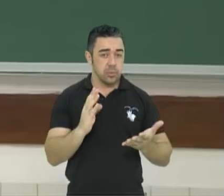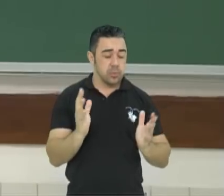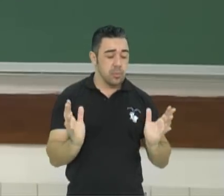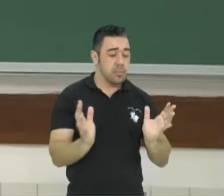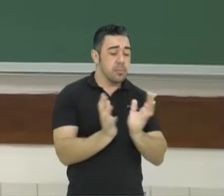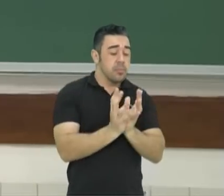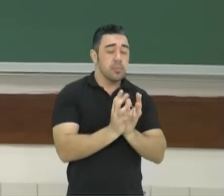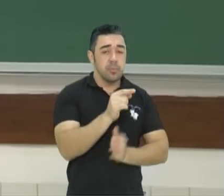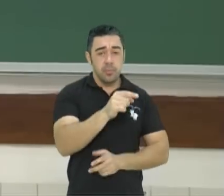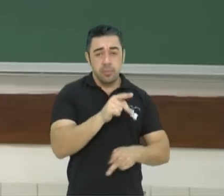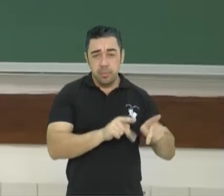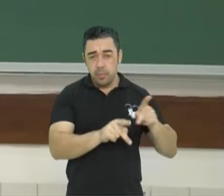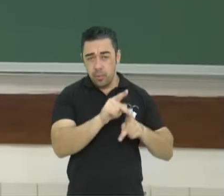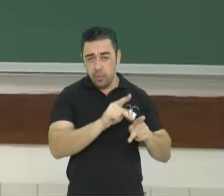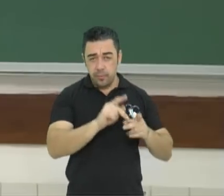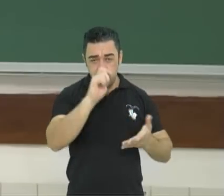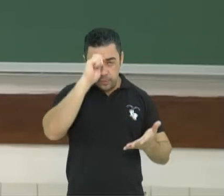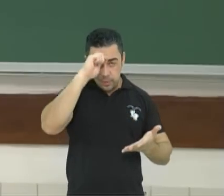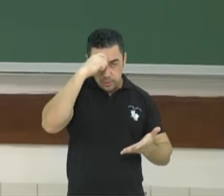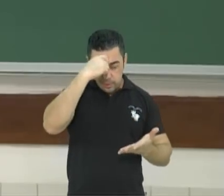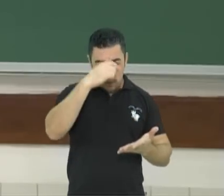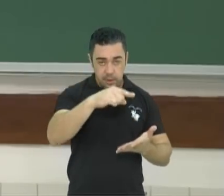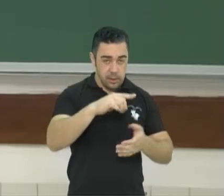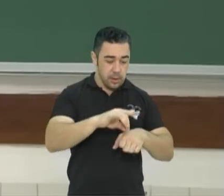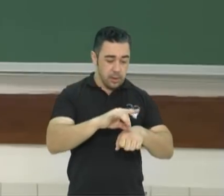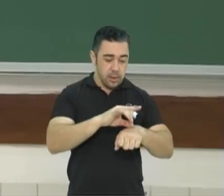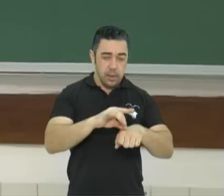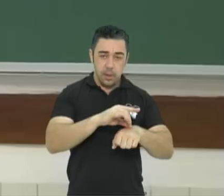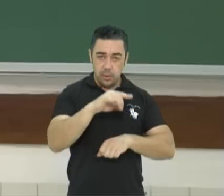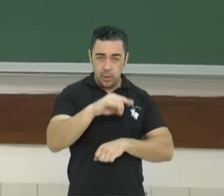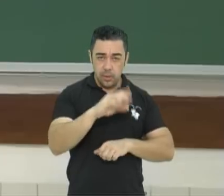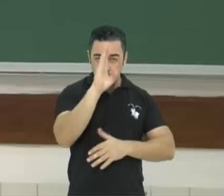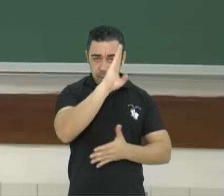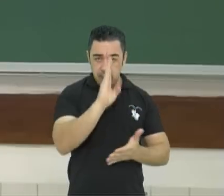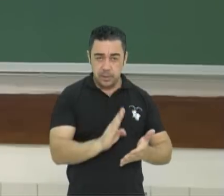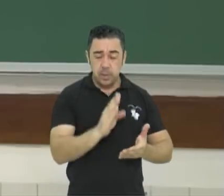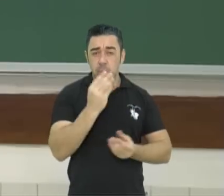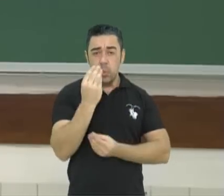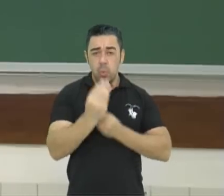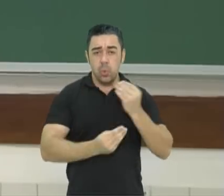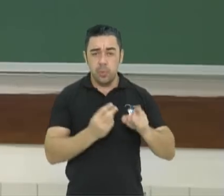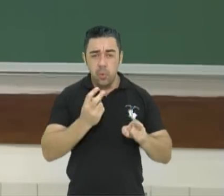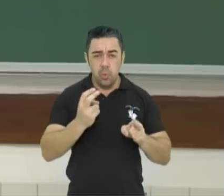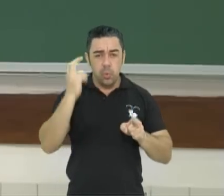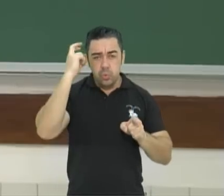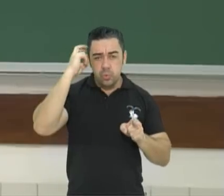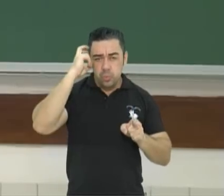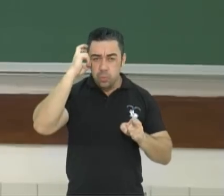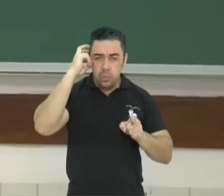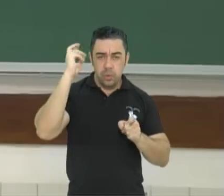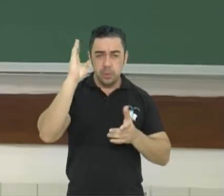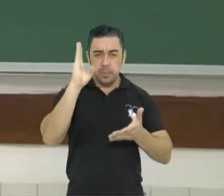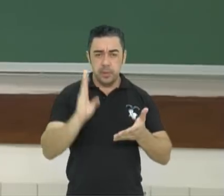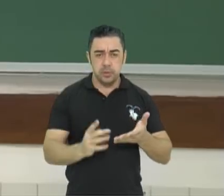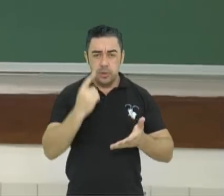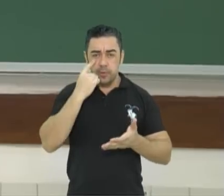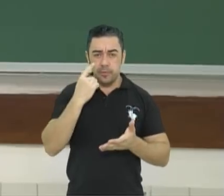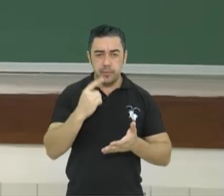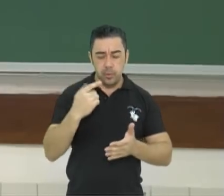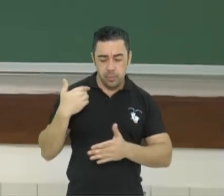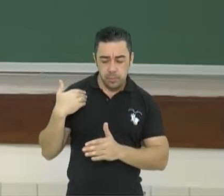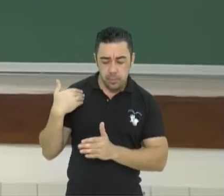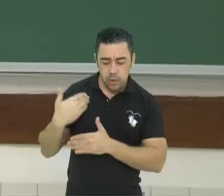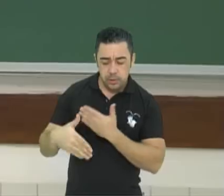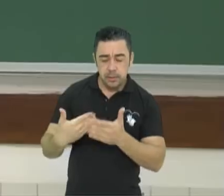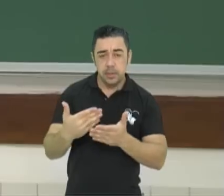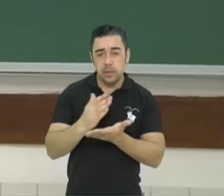quais etnias, quais as culturas que eles trouxeram para o Brasil nesse processo, como a gente viu nas aulas passadas, que se iniciou